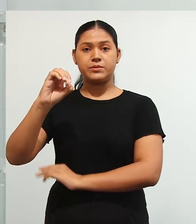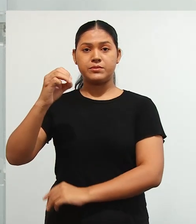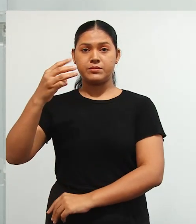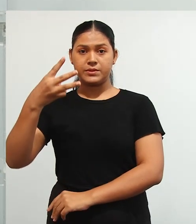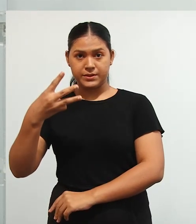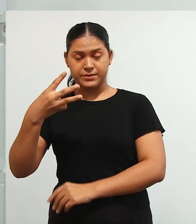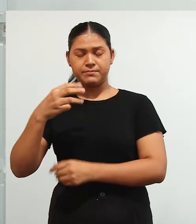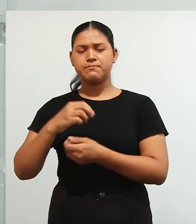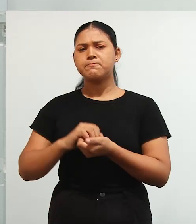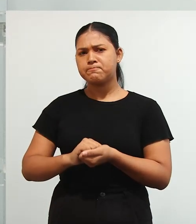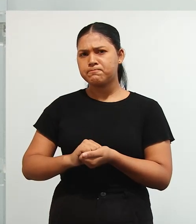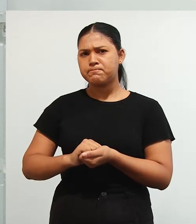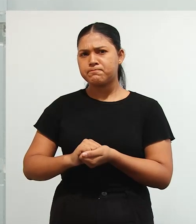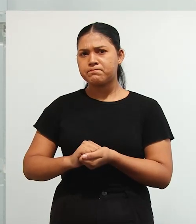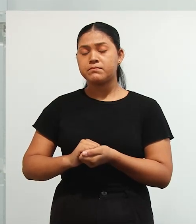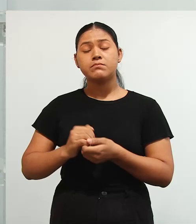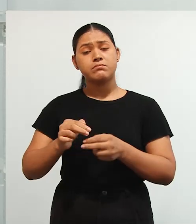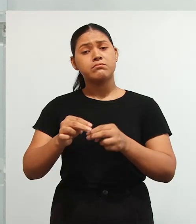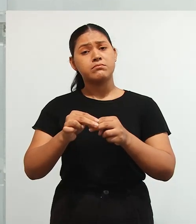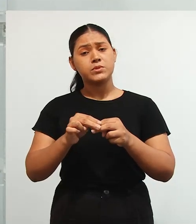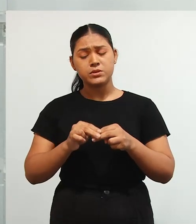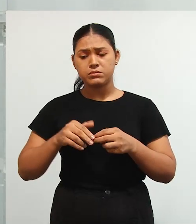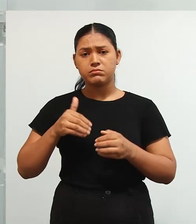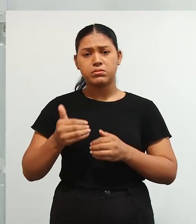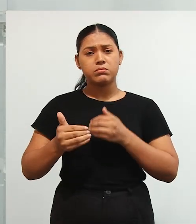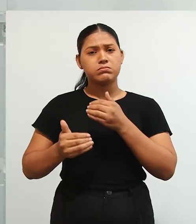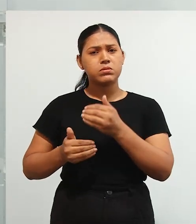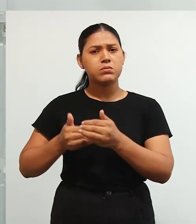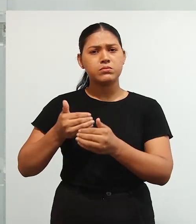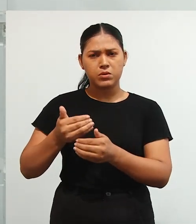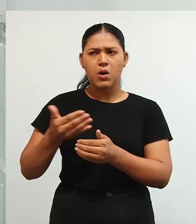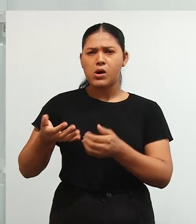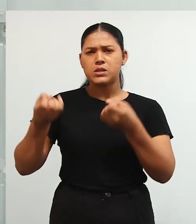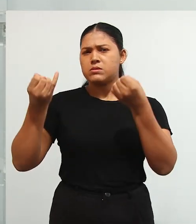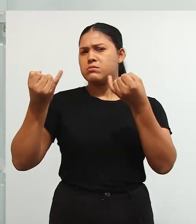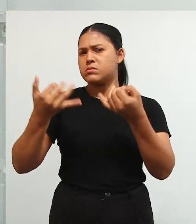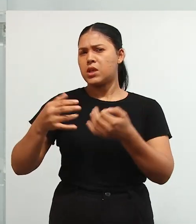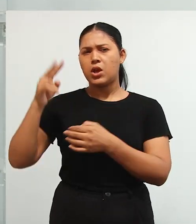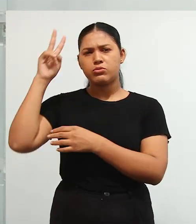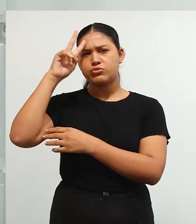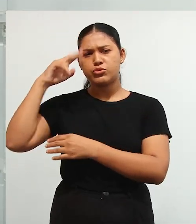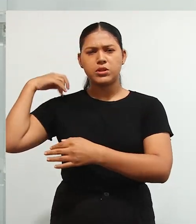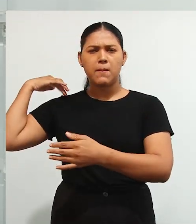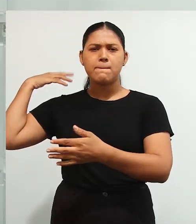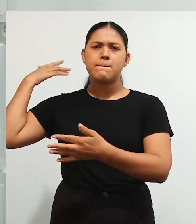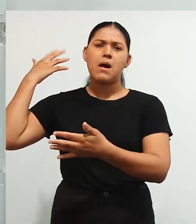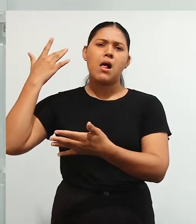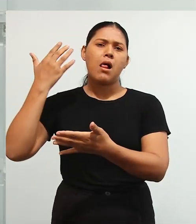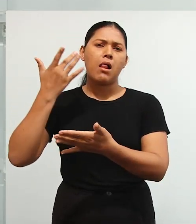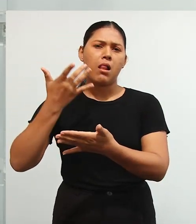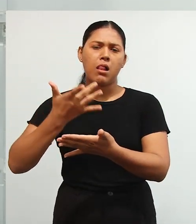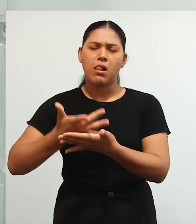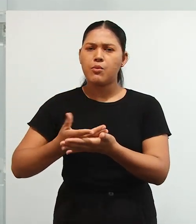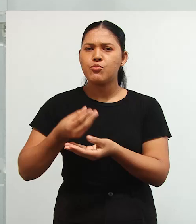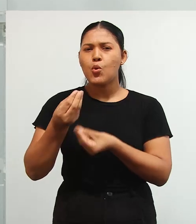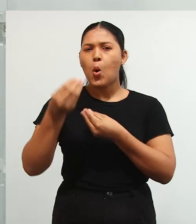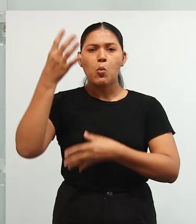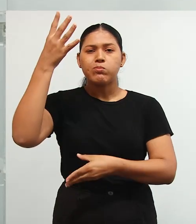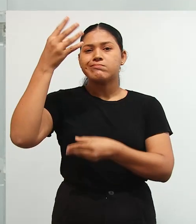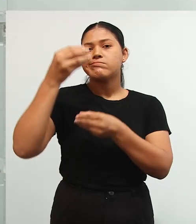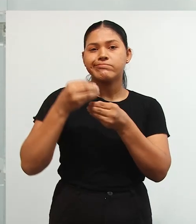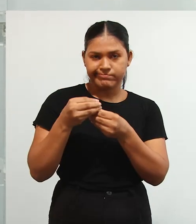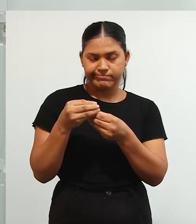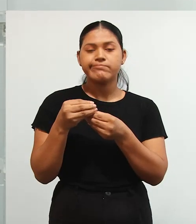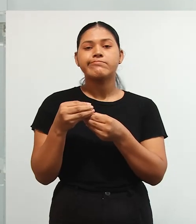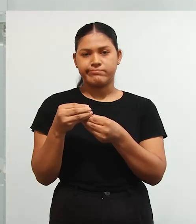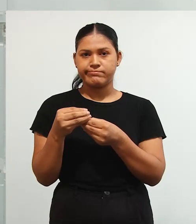Então, a partir desse breve histórico, dessa assim, uma espécie de síntese,